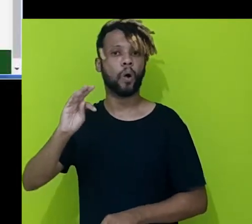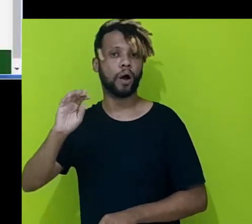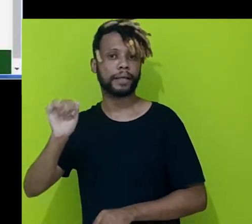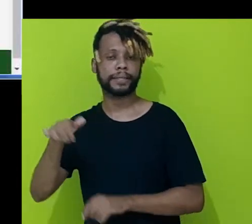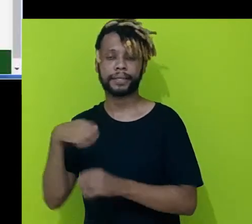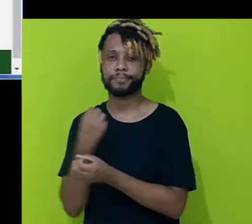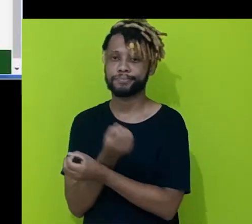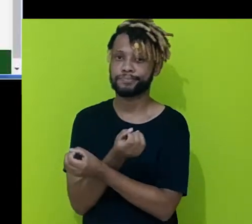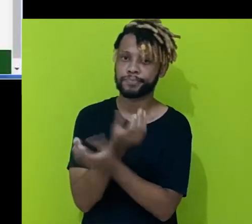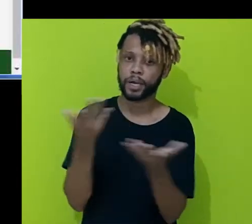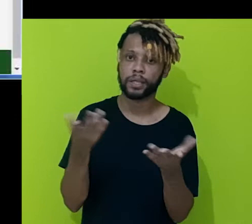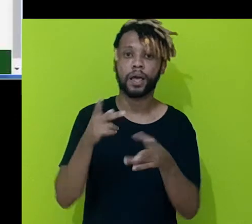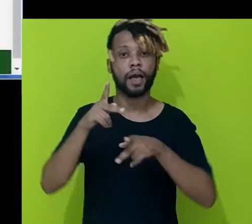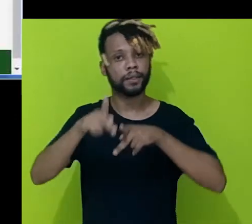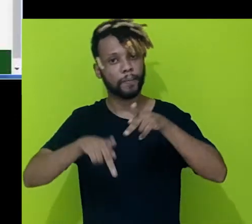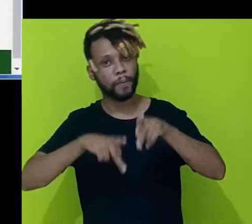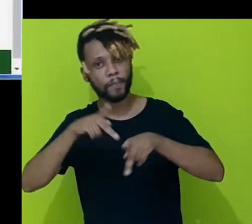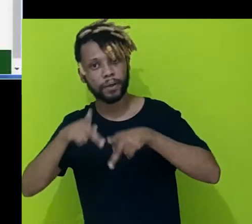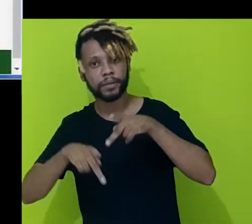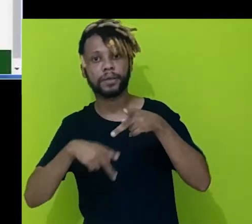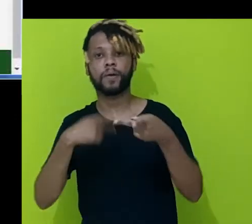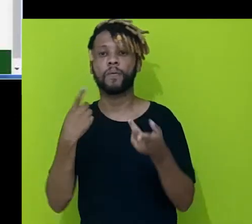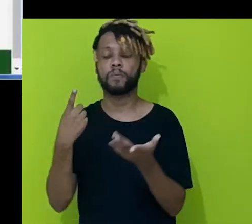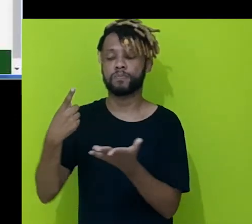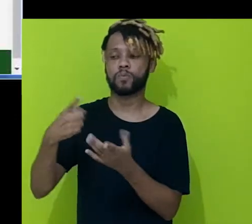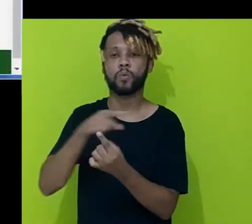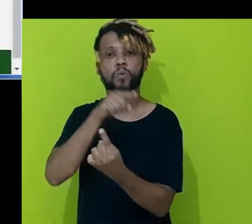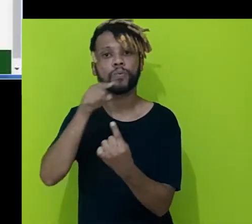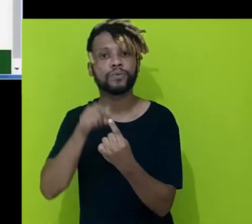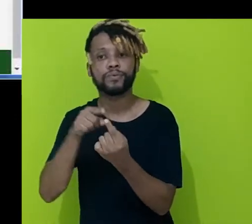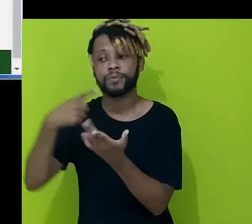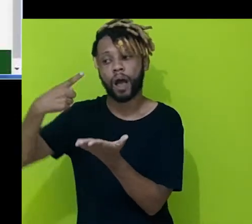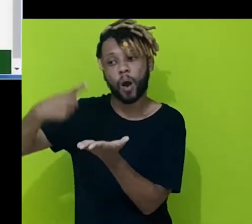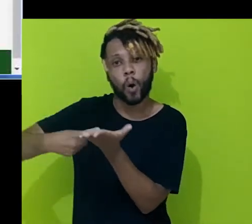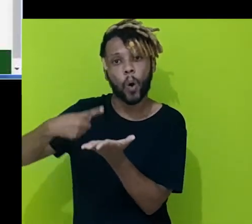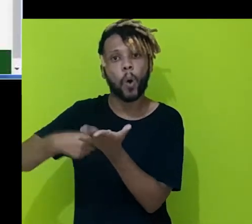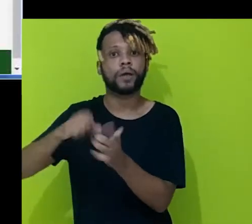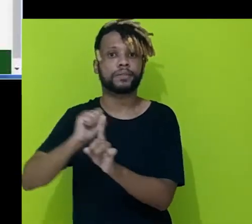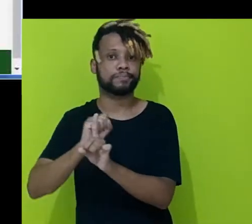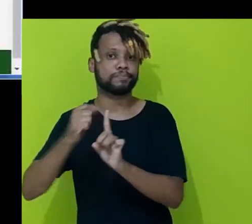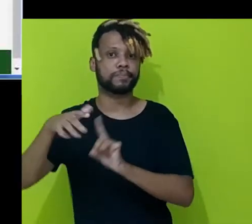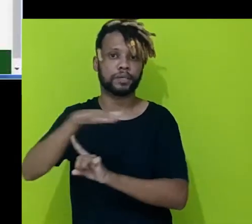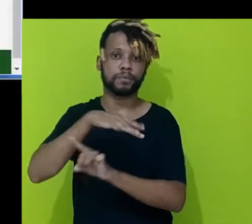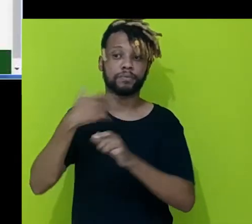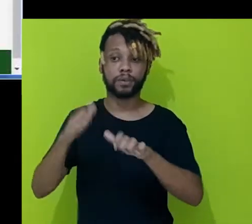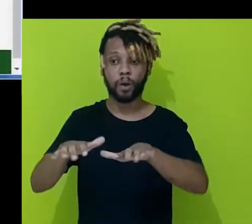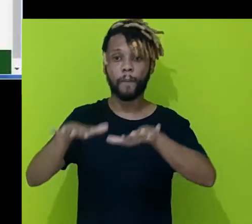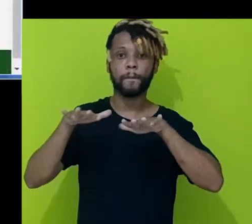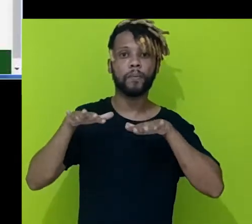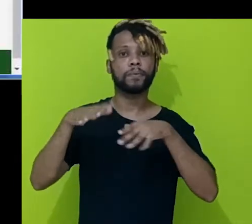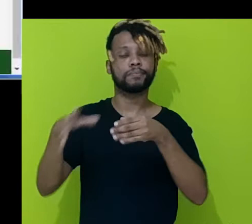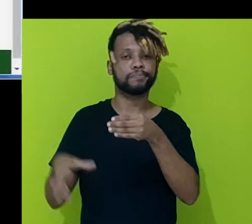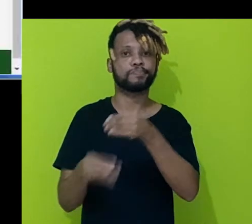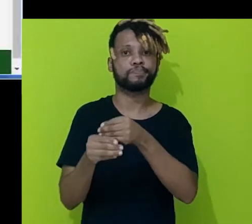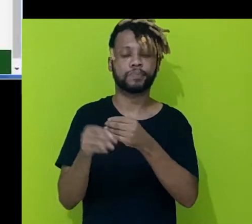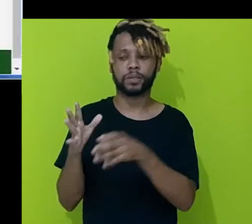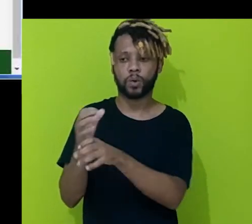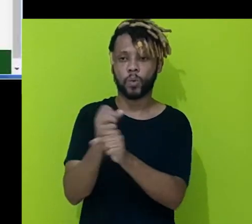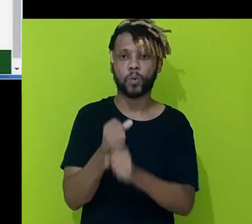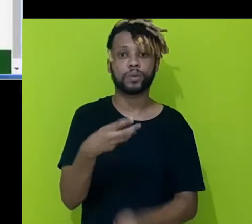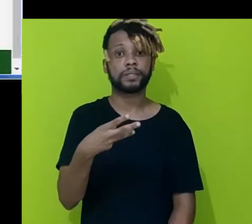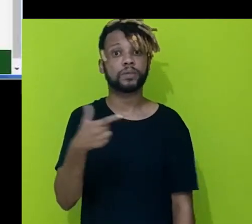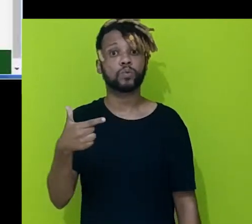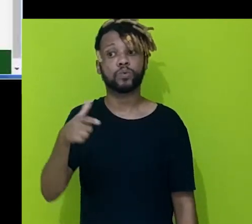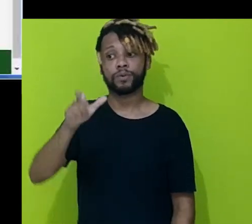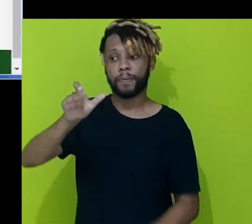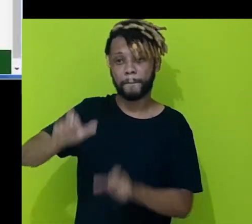de população para a contrapartida, que é o público adicional que eu falei. Essas 32 pessoas,